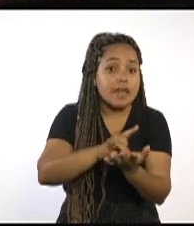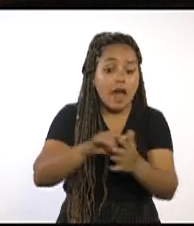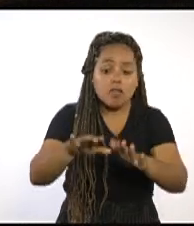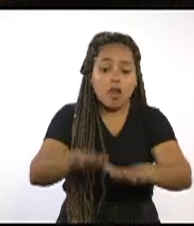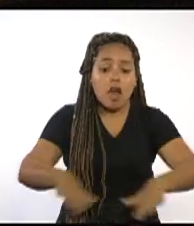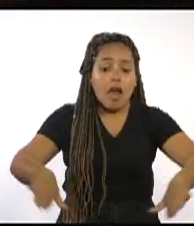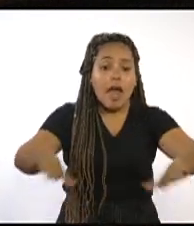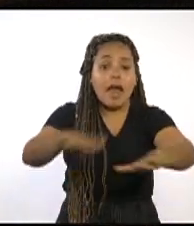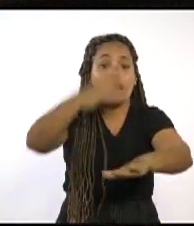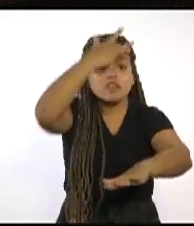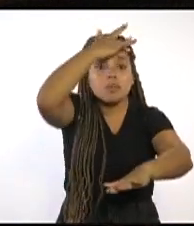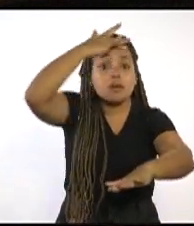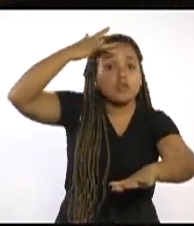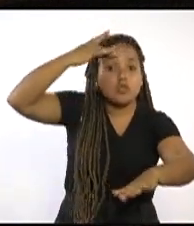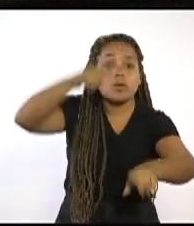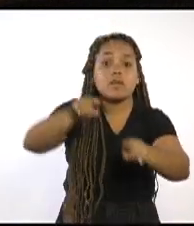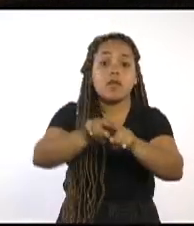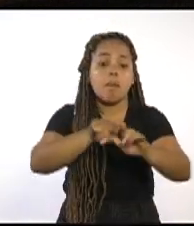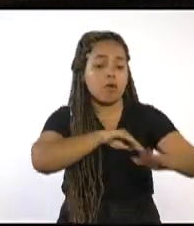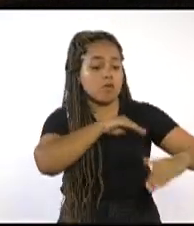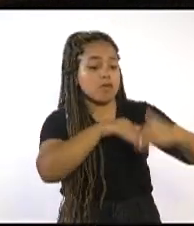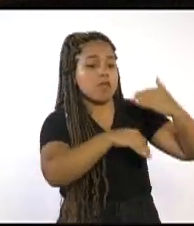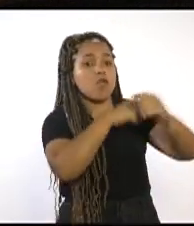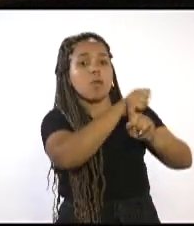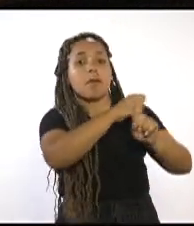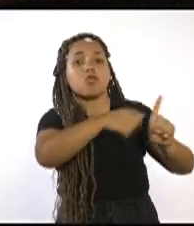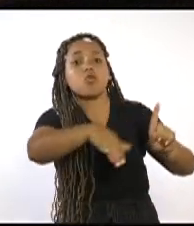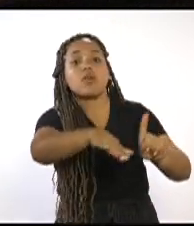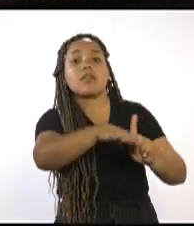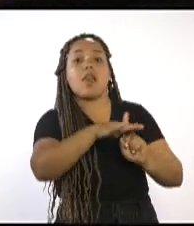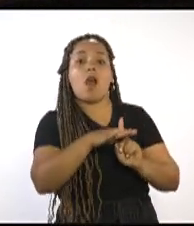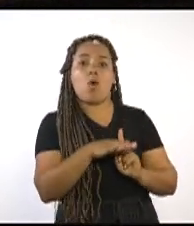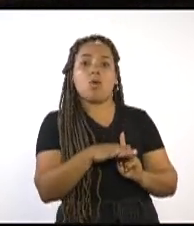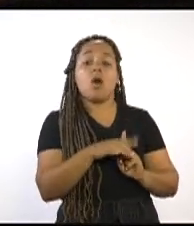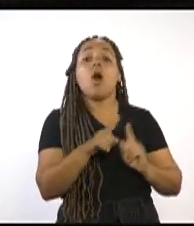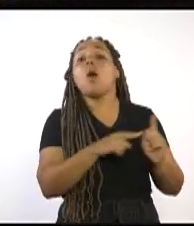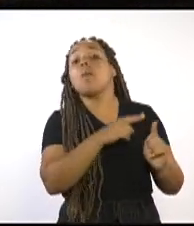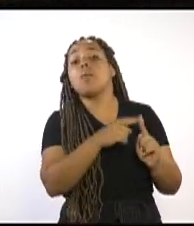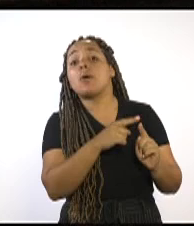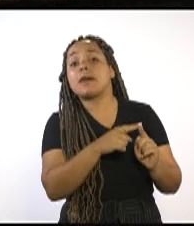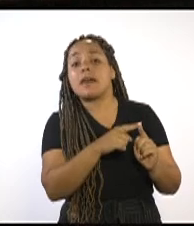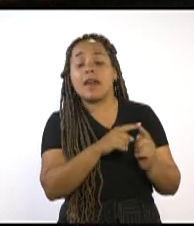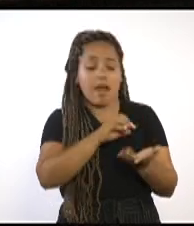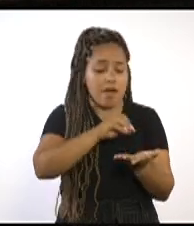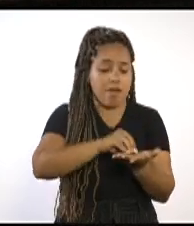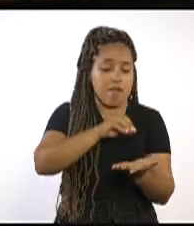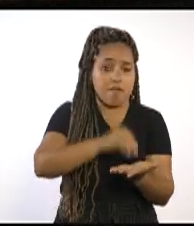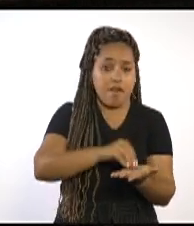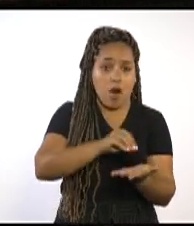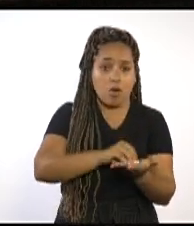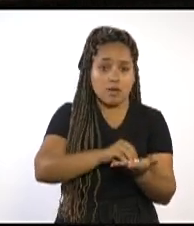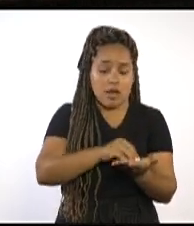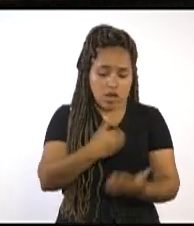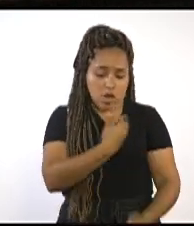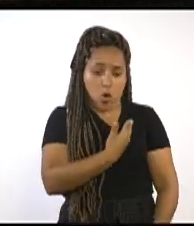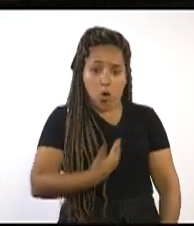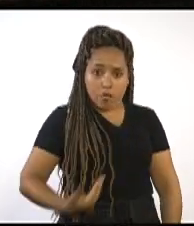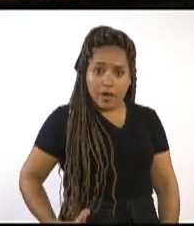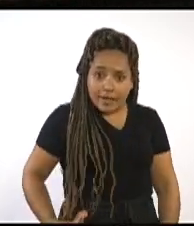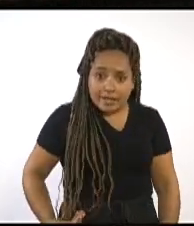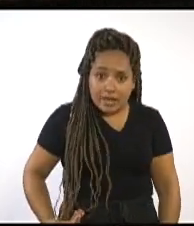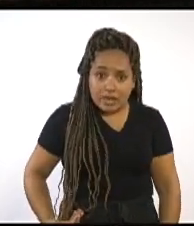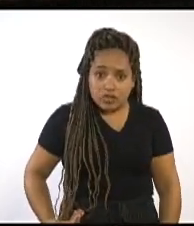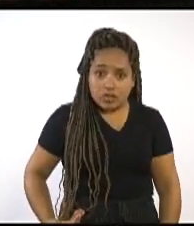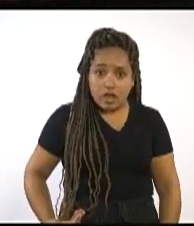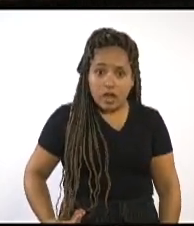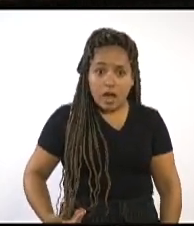o desenvolvimento social. Porque, na ausência até de governantes, de